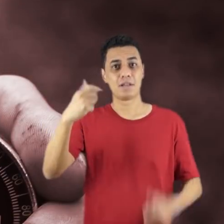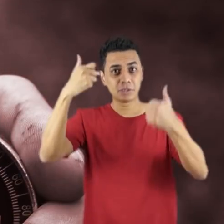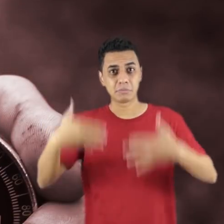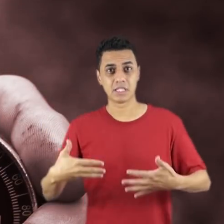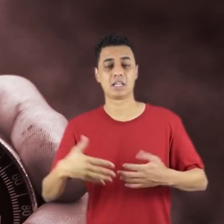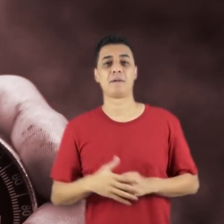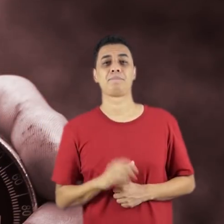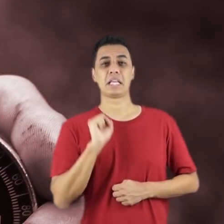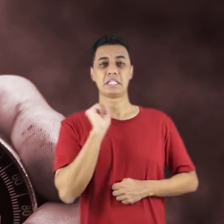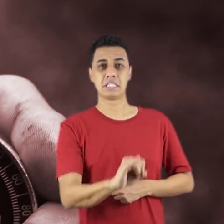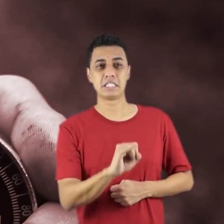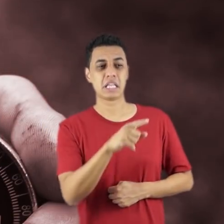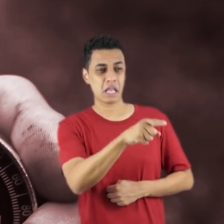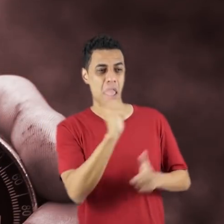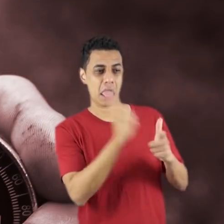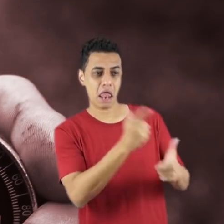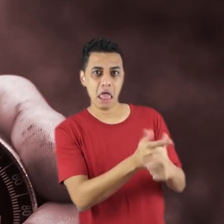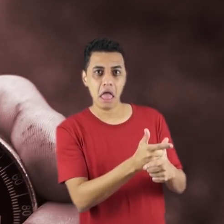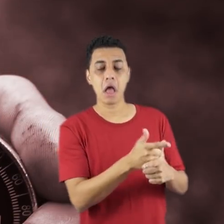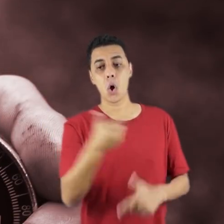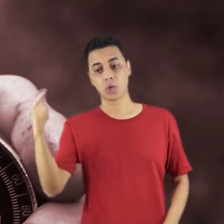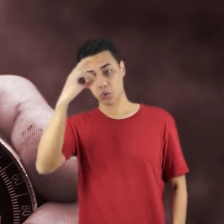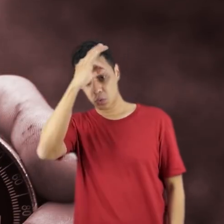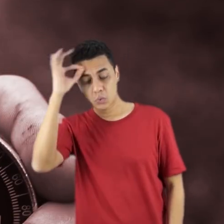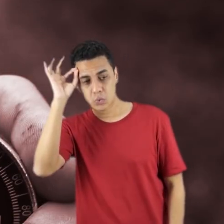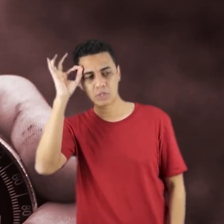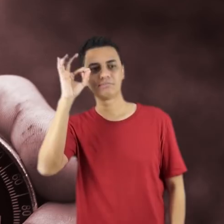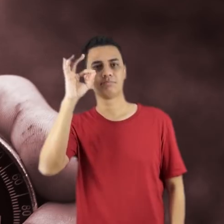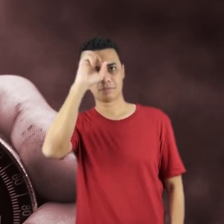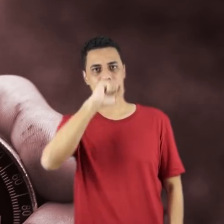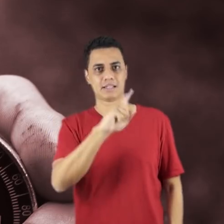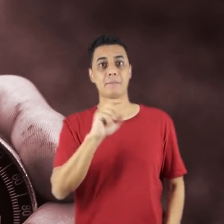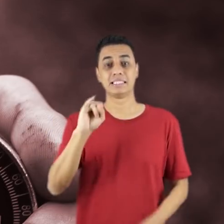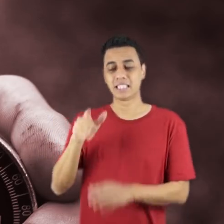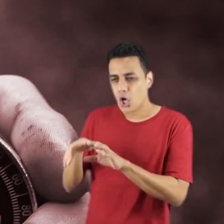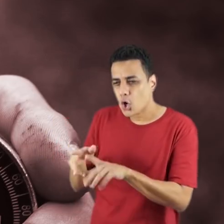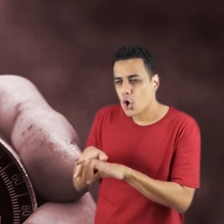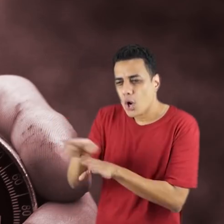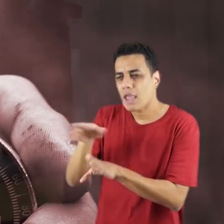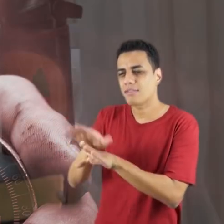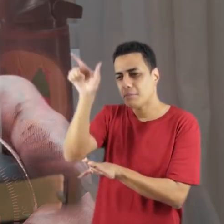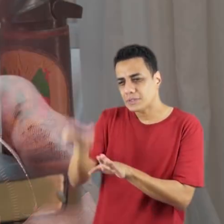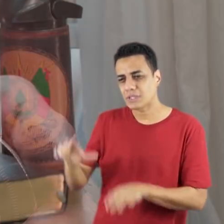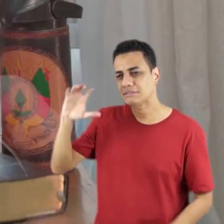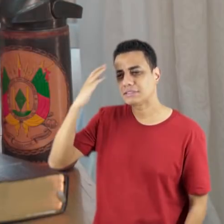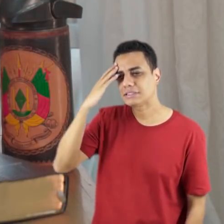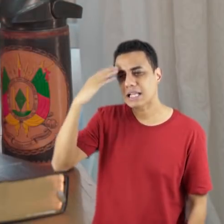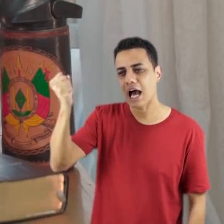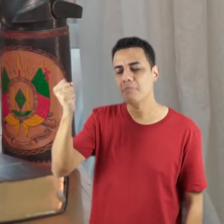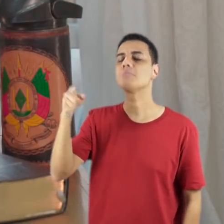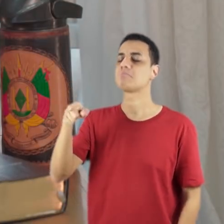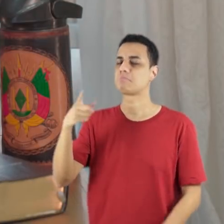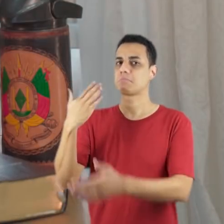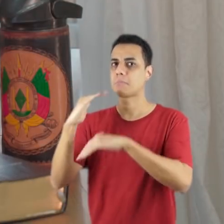você castigar o zombador, o ingênuo aprenderá uma lição. Se corrigir o sábio, ele se tornará ainda mais sábio. Talvez